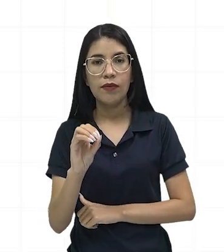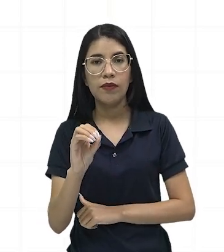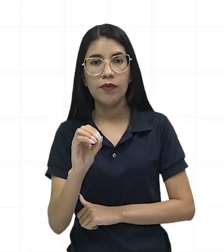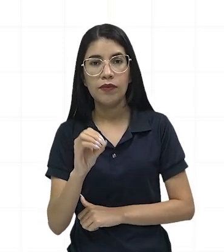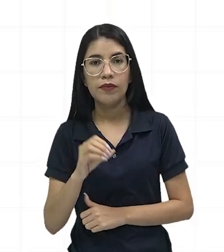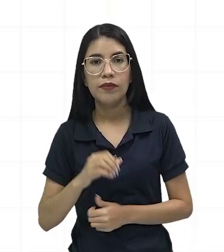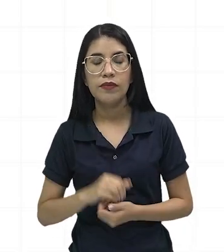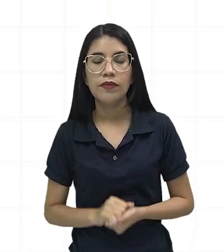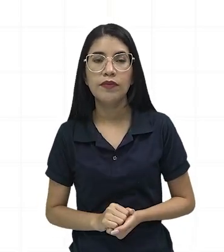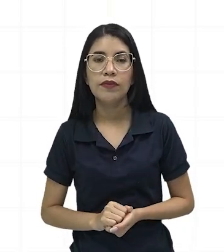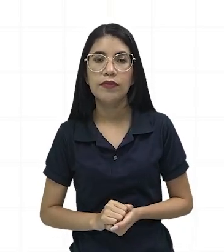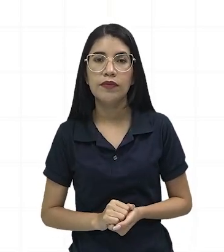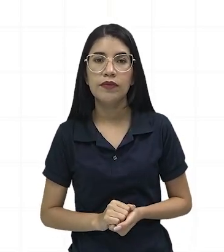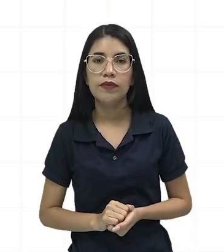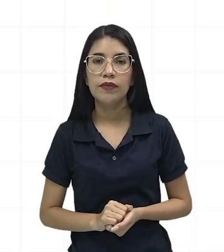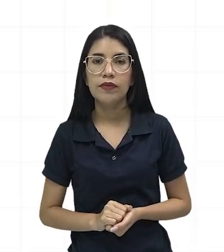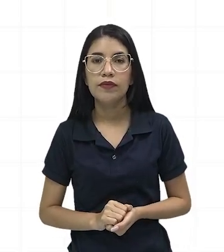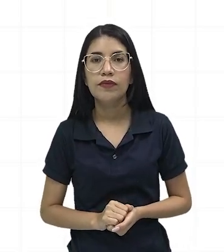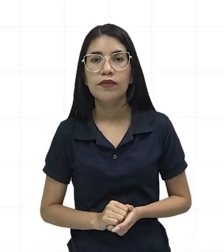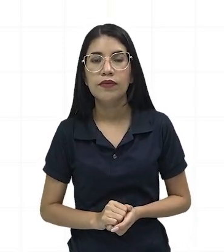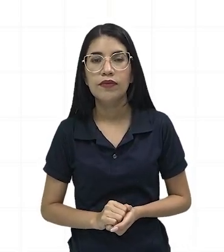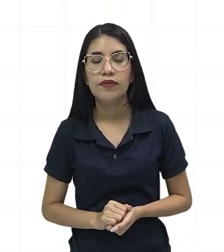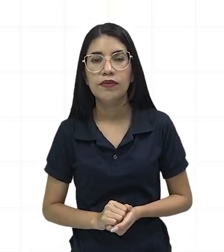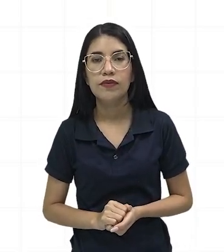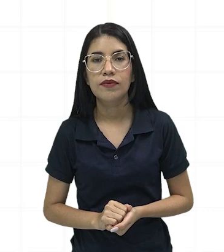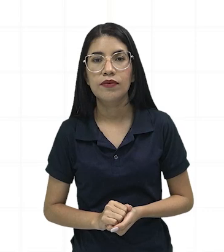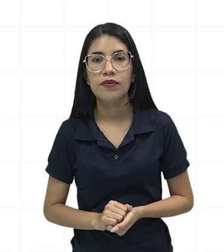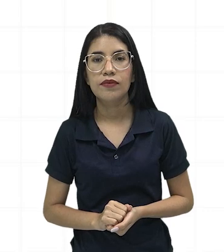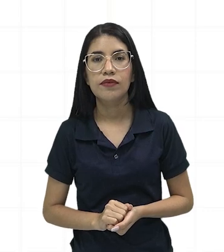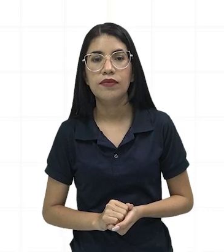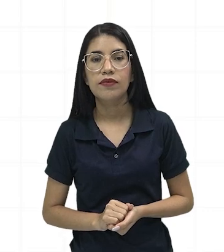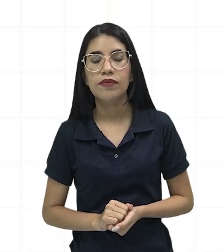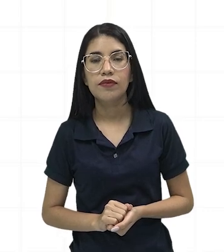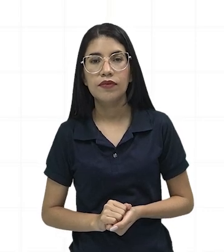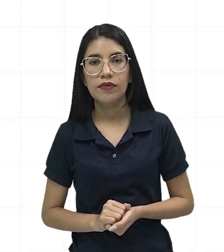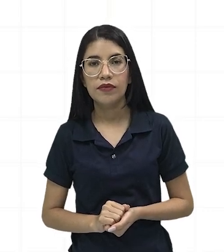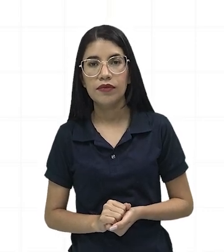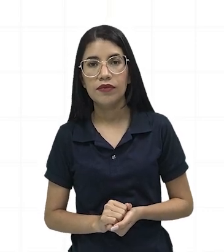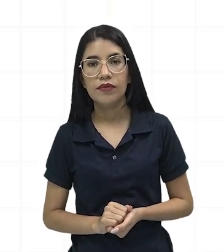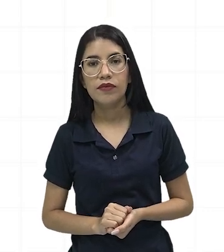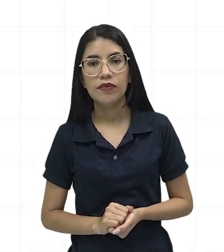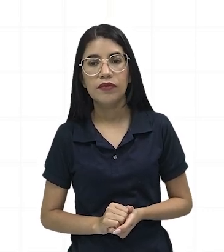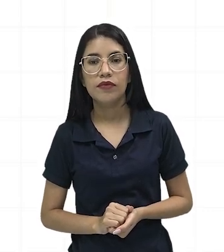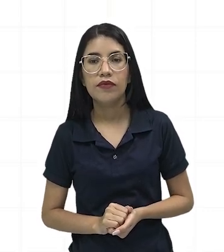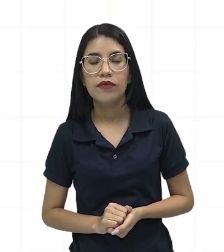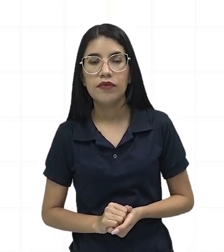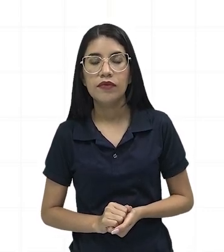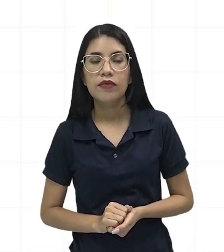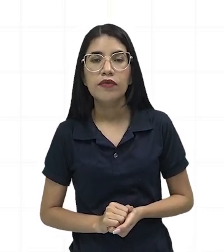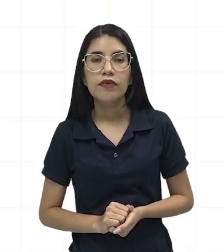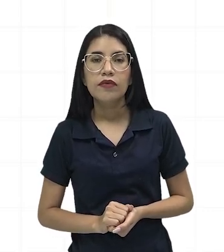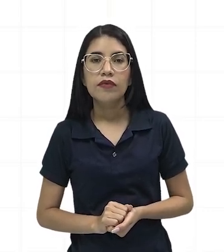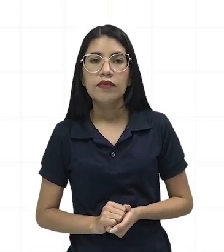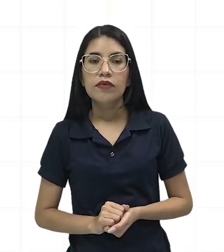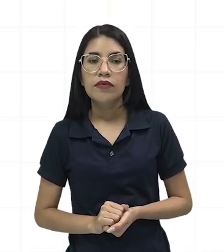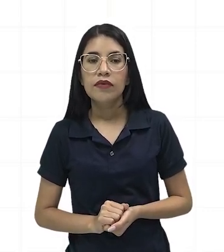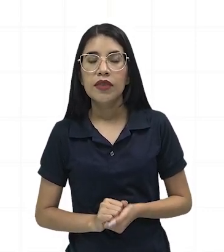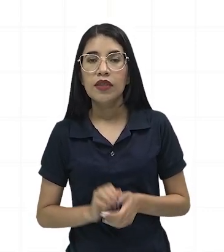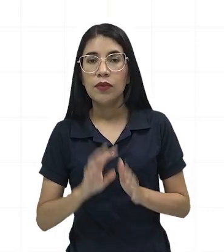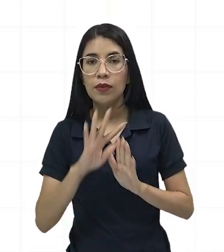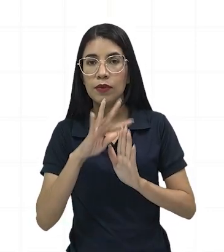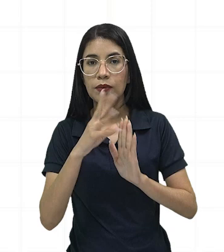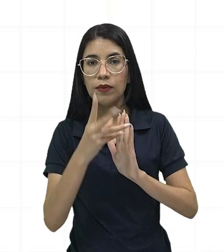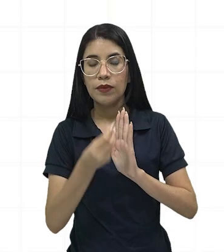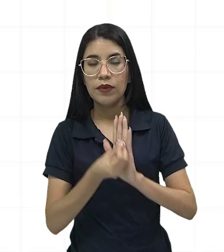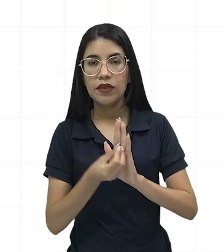tem uma medida de 90 graus, tá? Então, esse